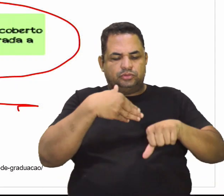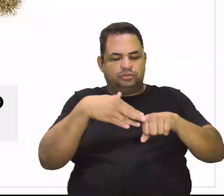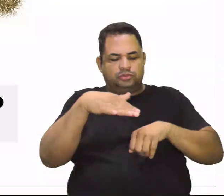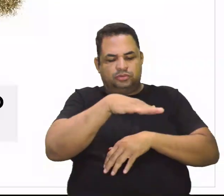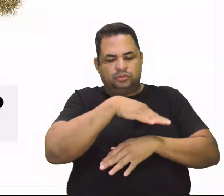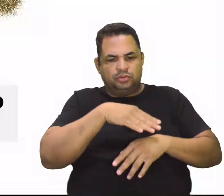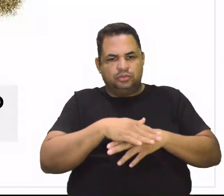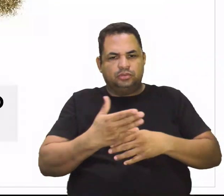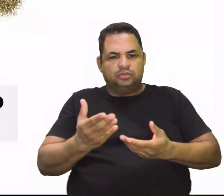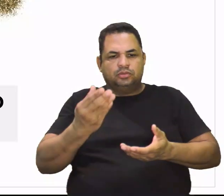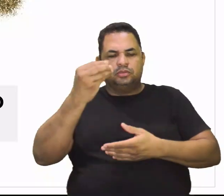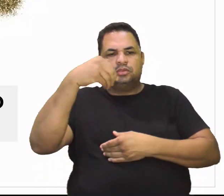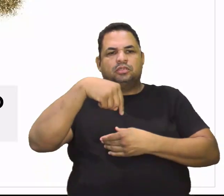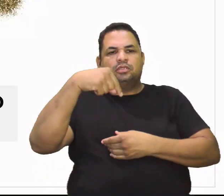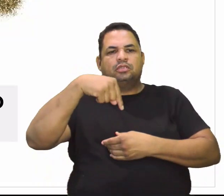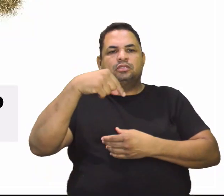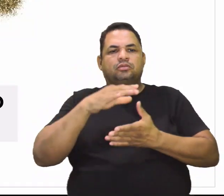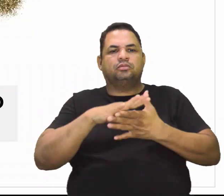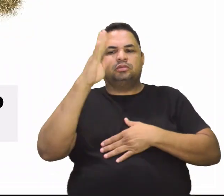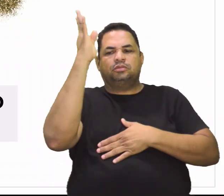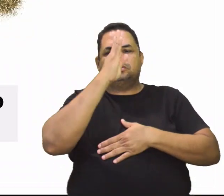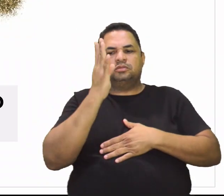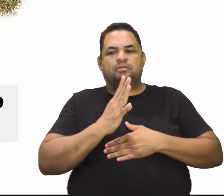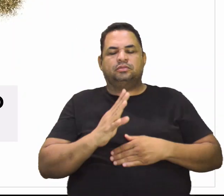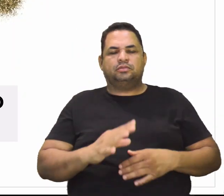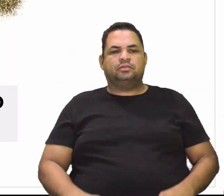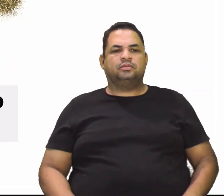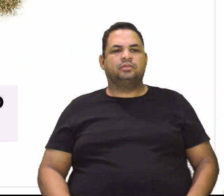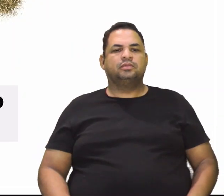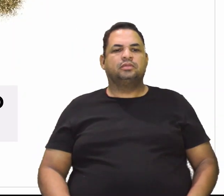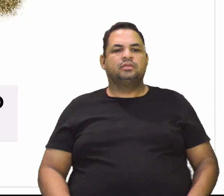encontram no Brasil. E nós temos a nossa